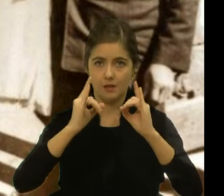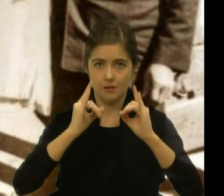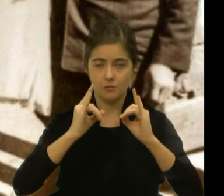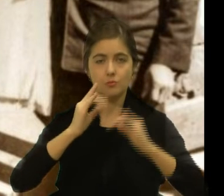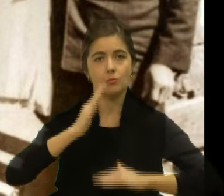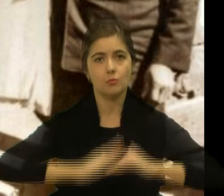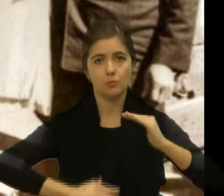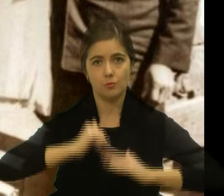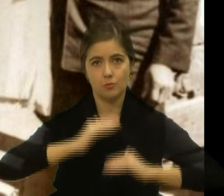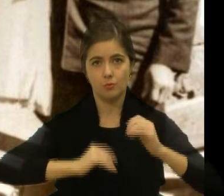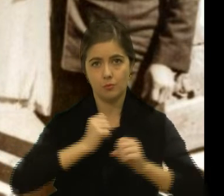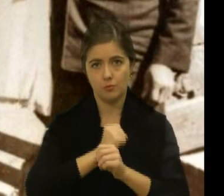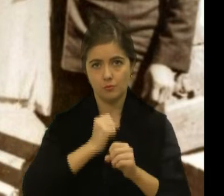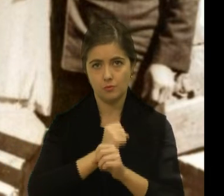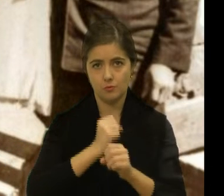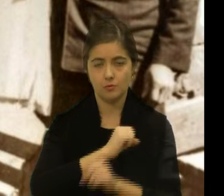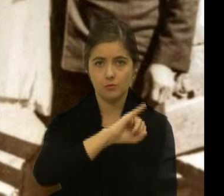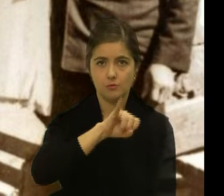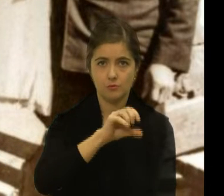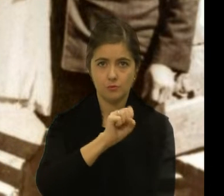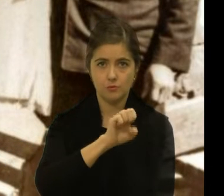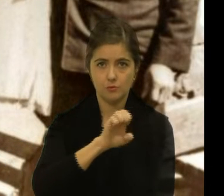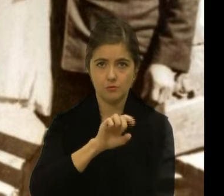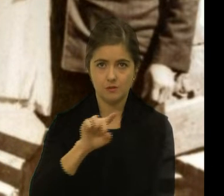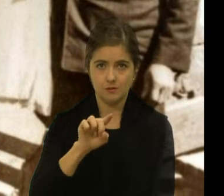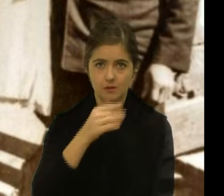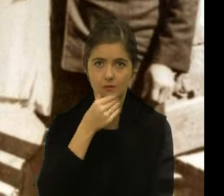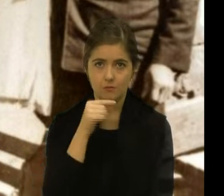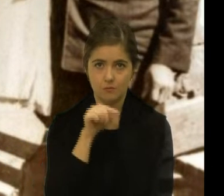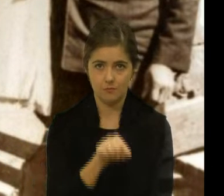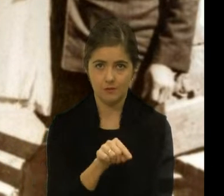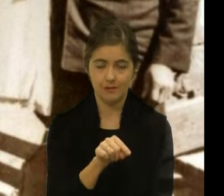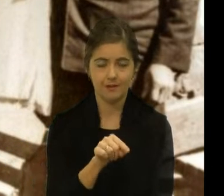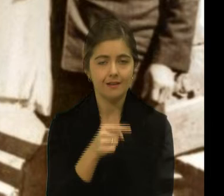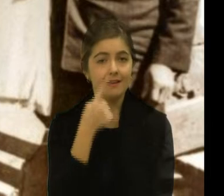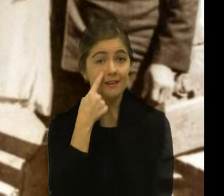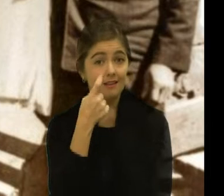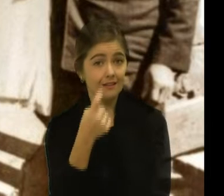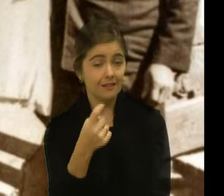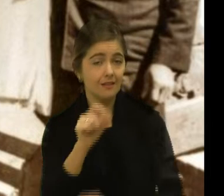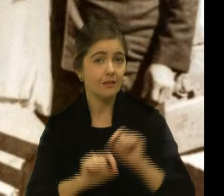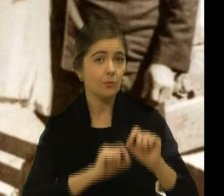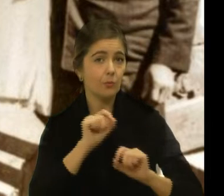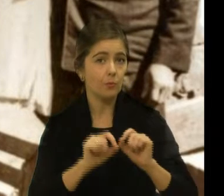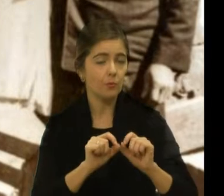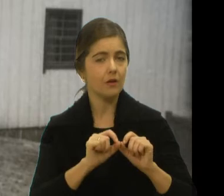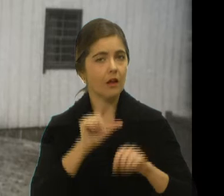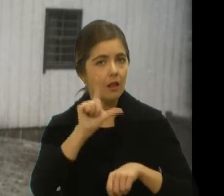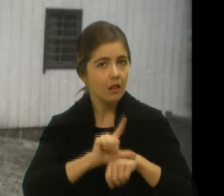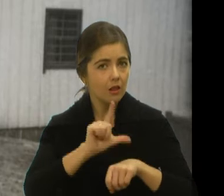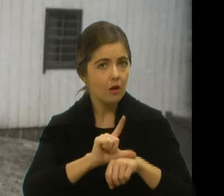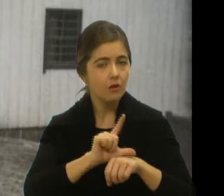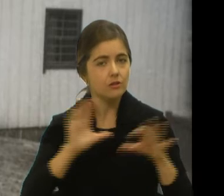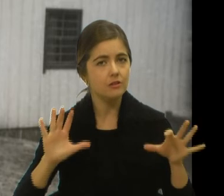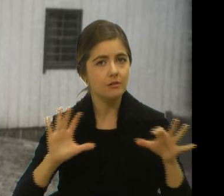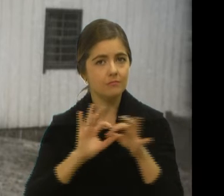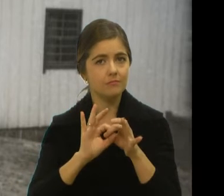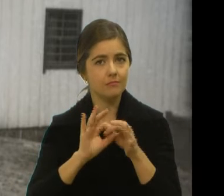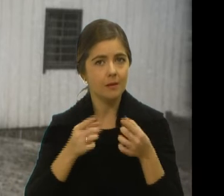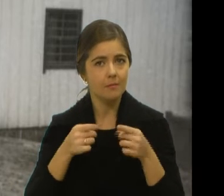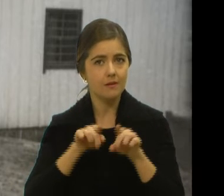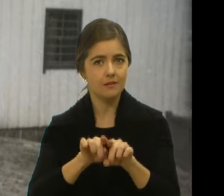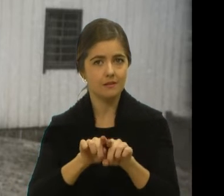senhor, então, José Bonalume, com a intenção de abrir uma loja em parceria com a família Manha Bosco, de Caxias do